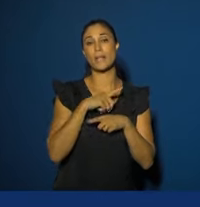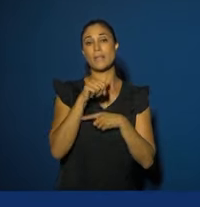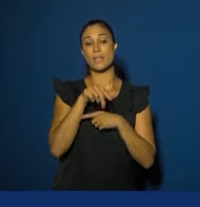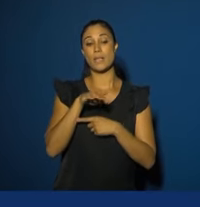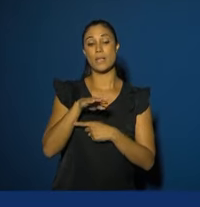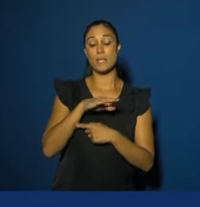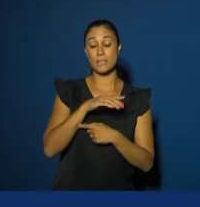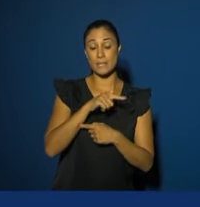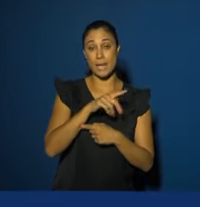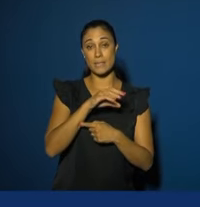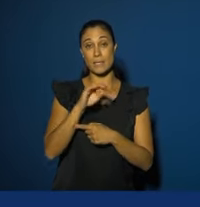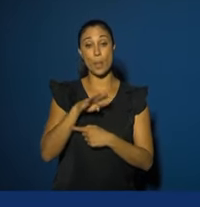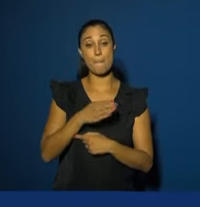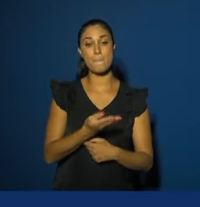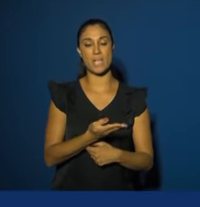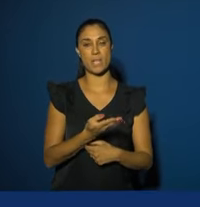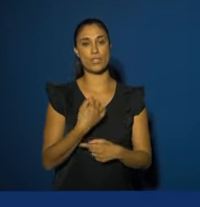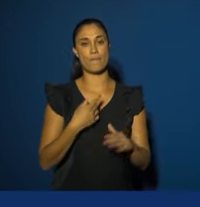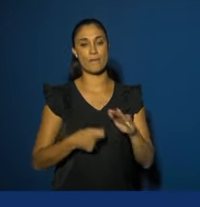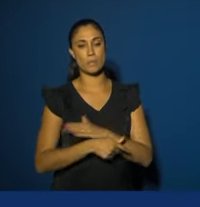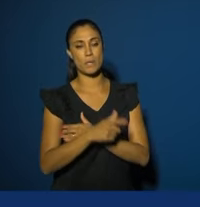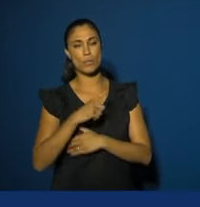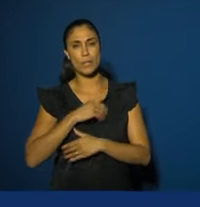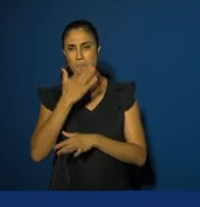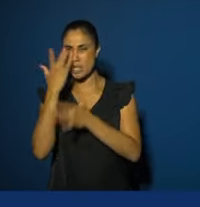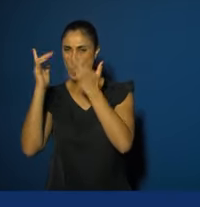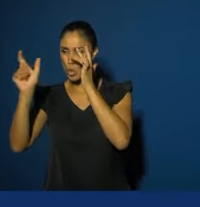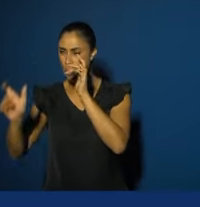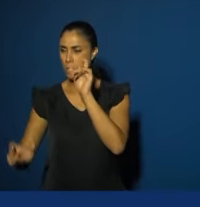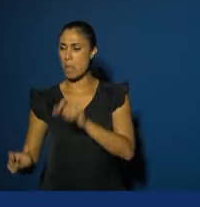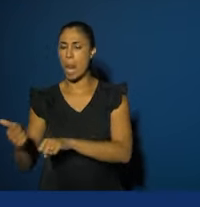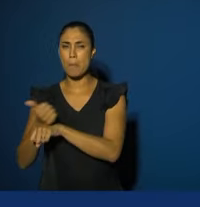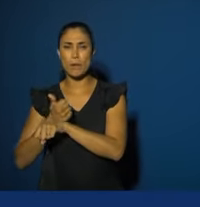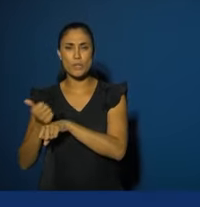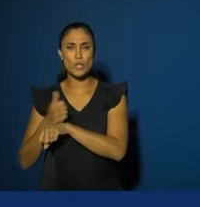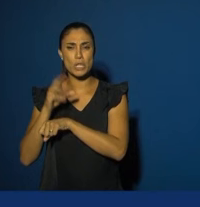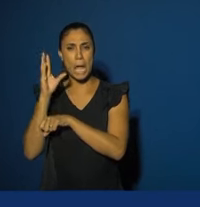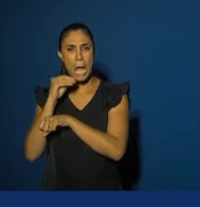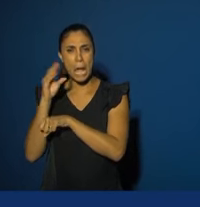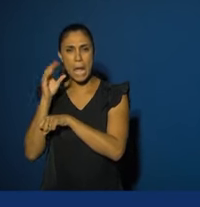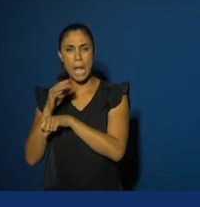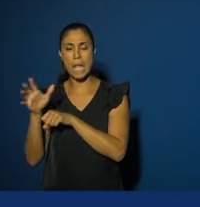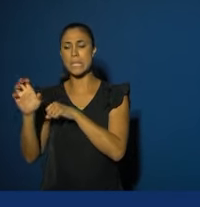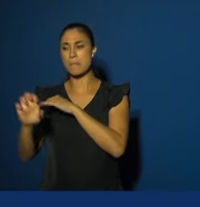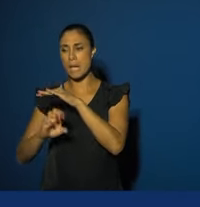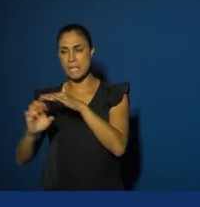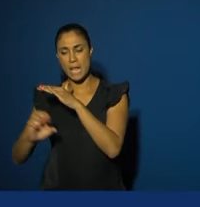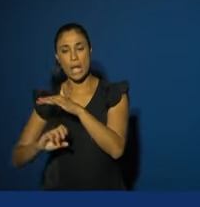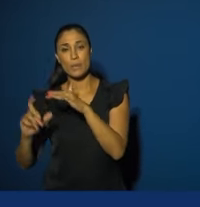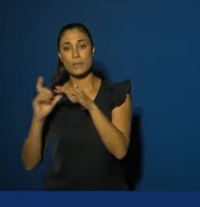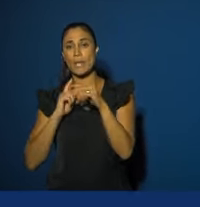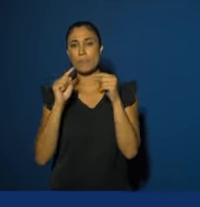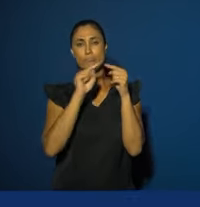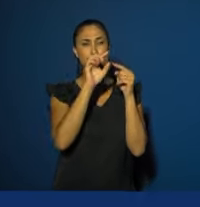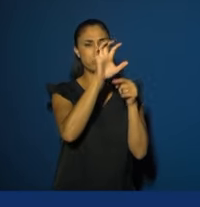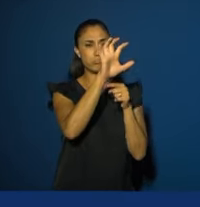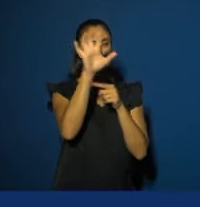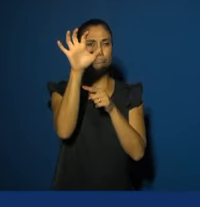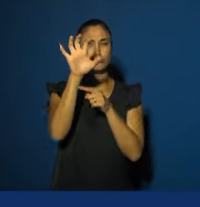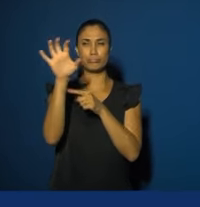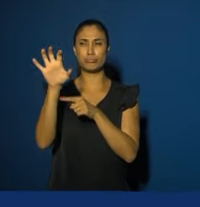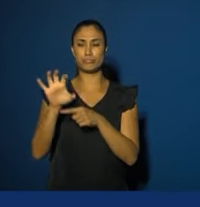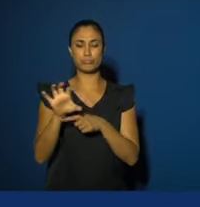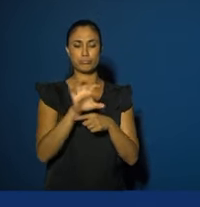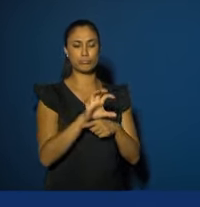investimento tem agentes tem empresários com competências do mundo inteiro tem cadeias de fornecimento eh estruturantes